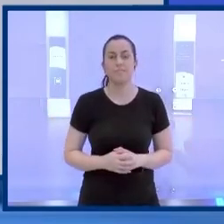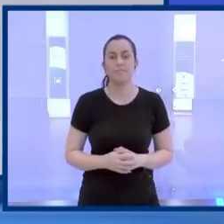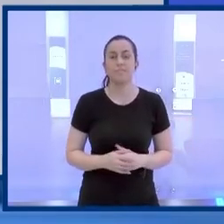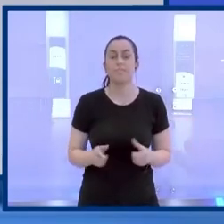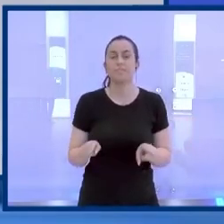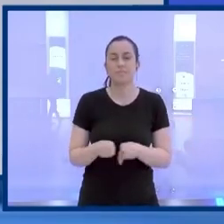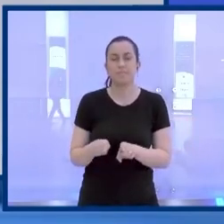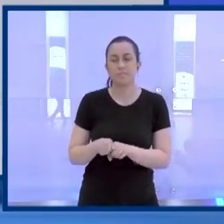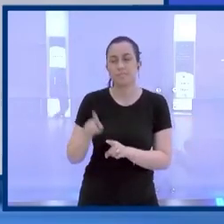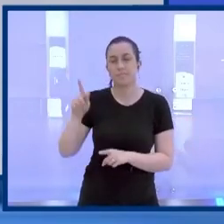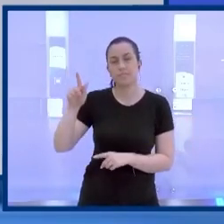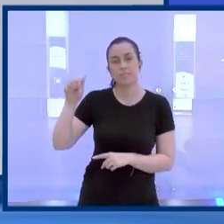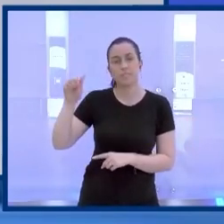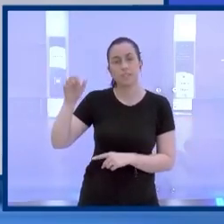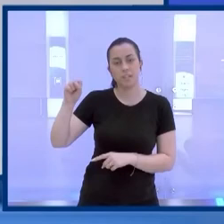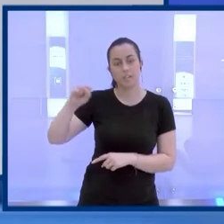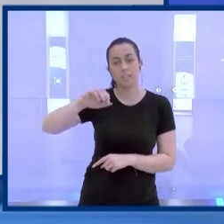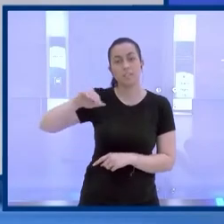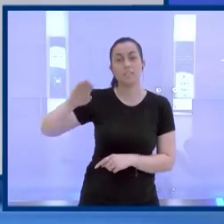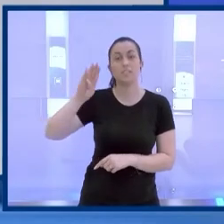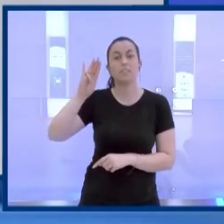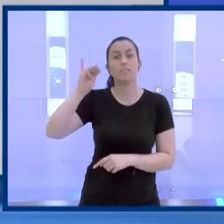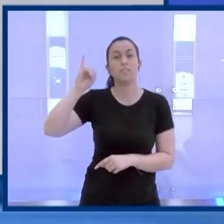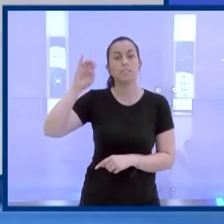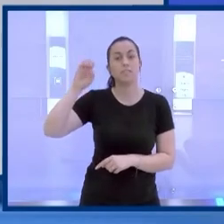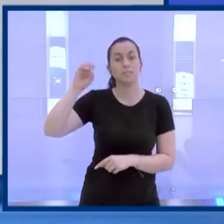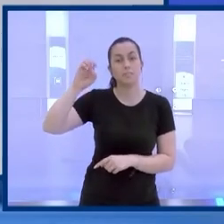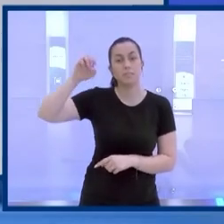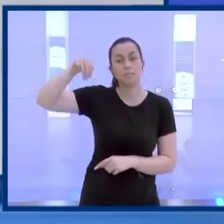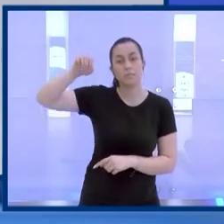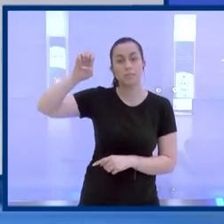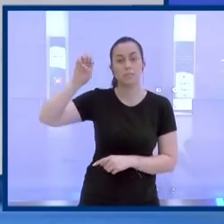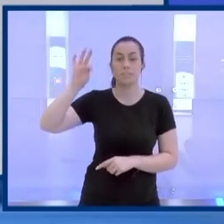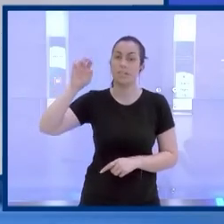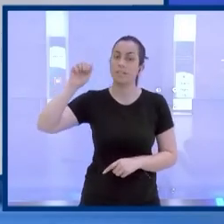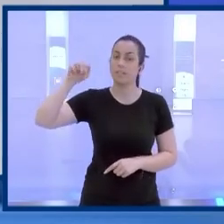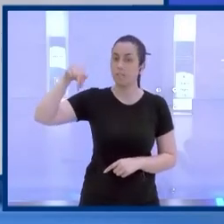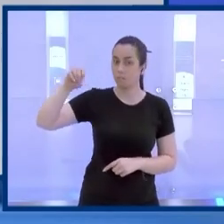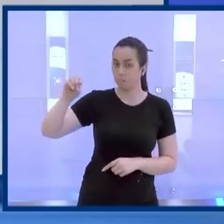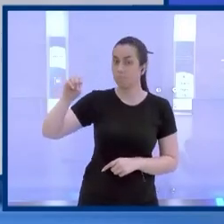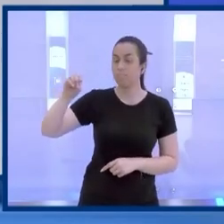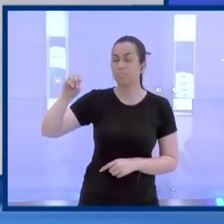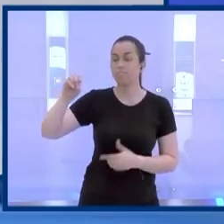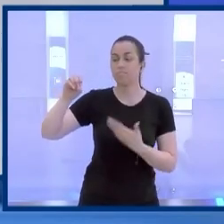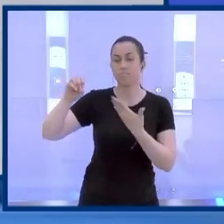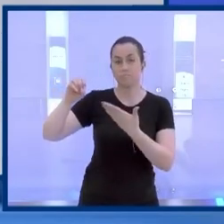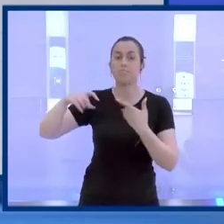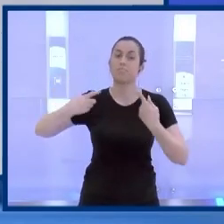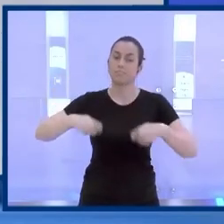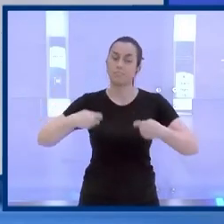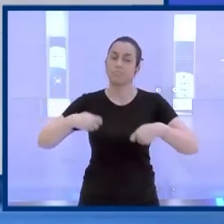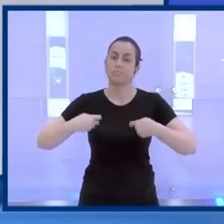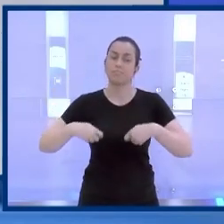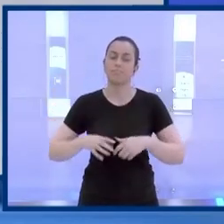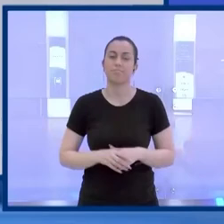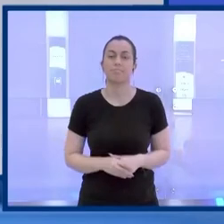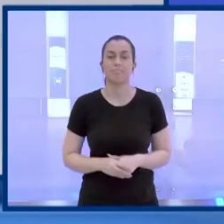biometano, que, além de ter uma forte pegada ambiental, atenua a falta de gás atual no